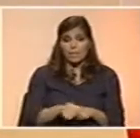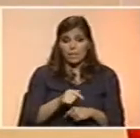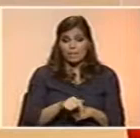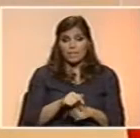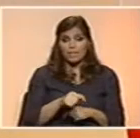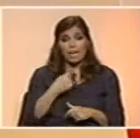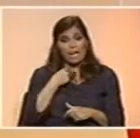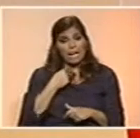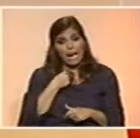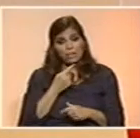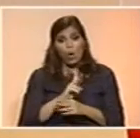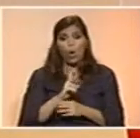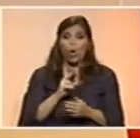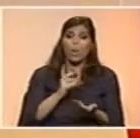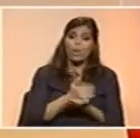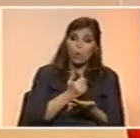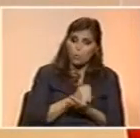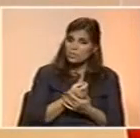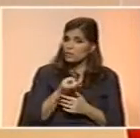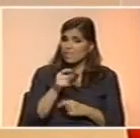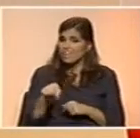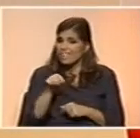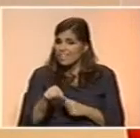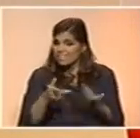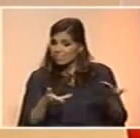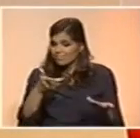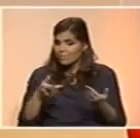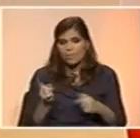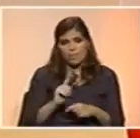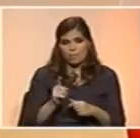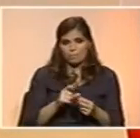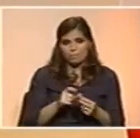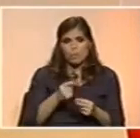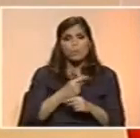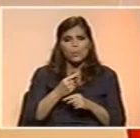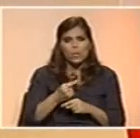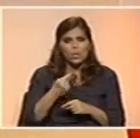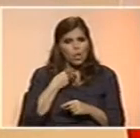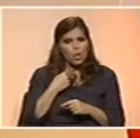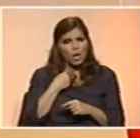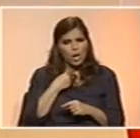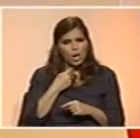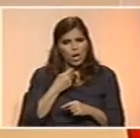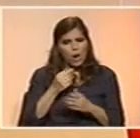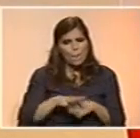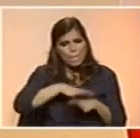contraponto entre a carne e os vegetais. Ponho mas mais porque a tónica. Não se consome carne mais, em seu entender? Se calhar, infelizmente, muita gente hoje em